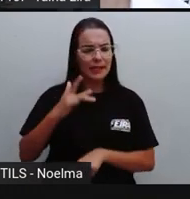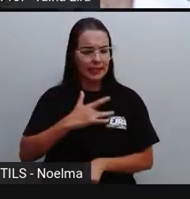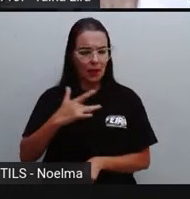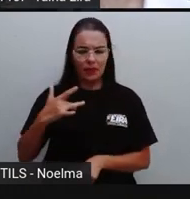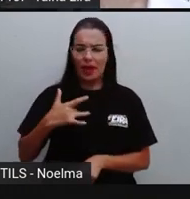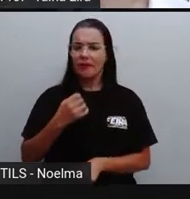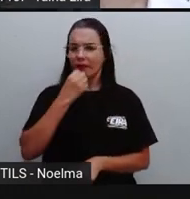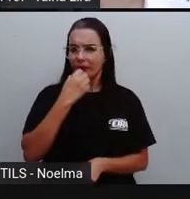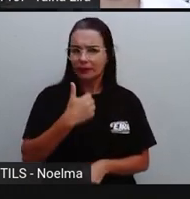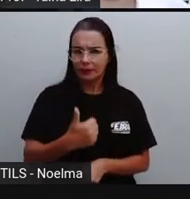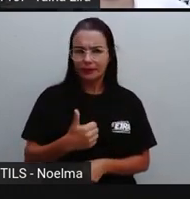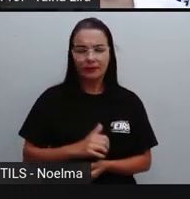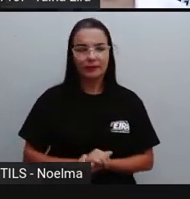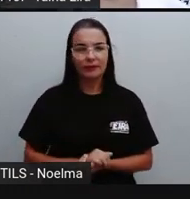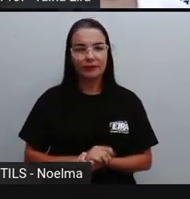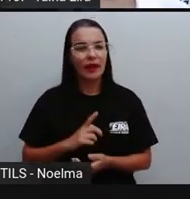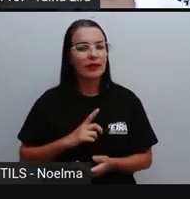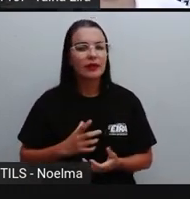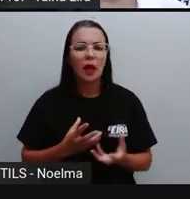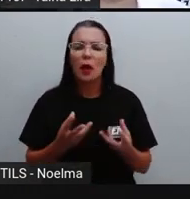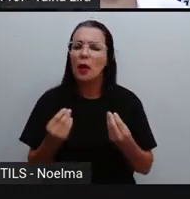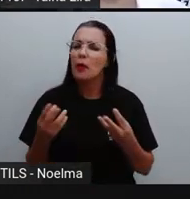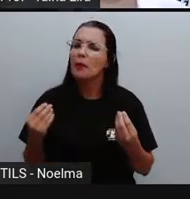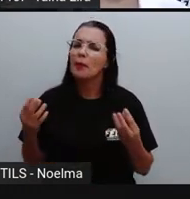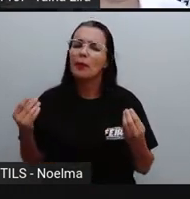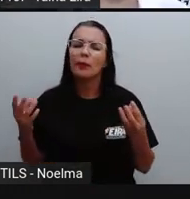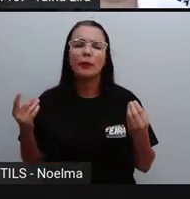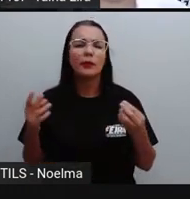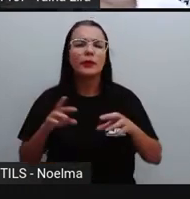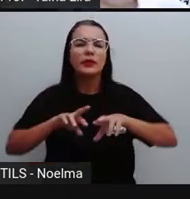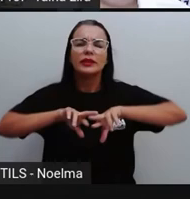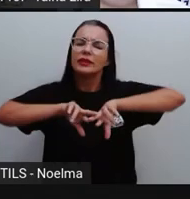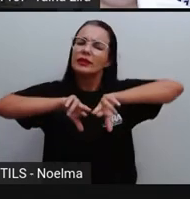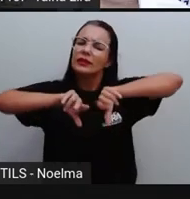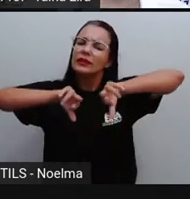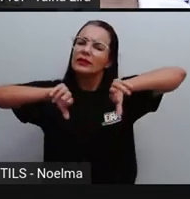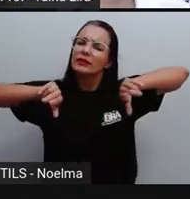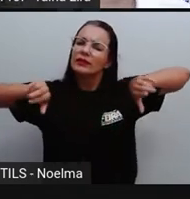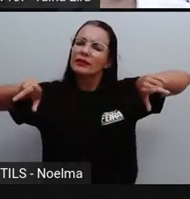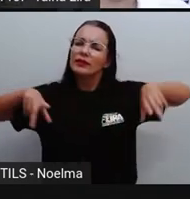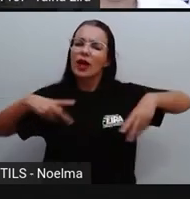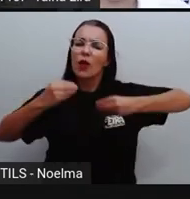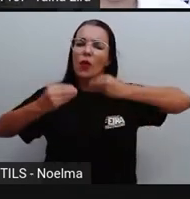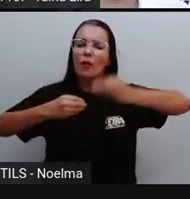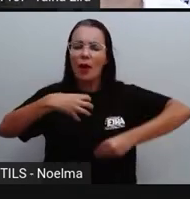saudável. Existem várias maneiras da gente tornar a nossa vida mais saudável, tá?